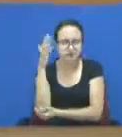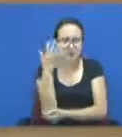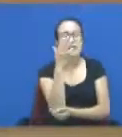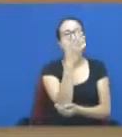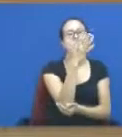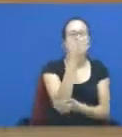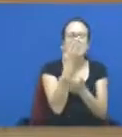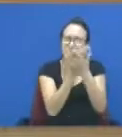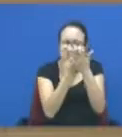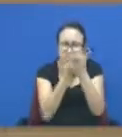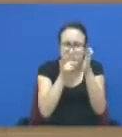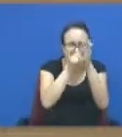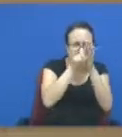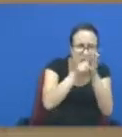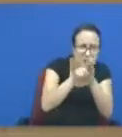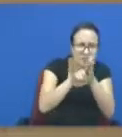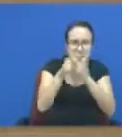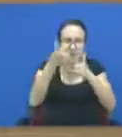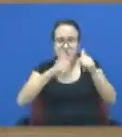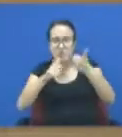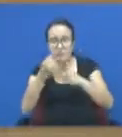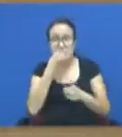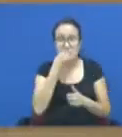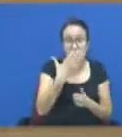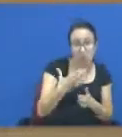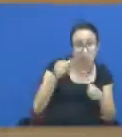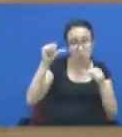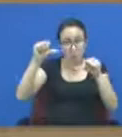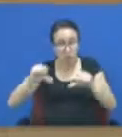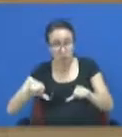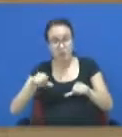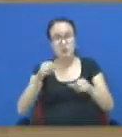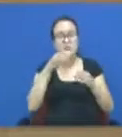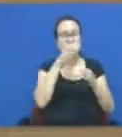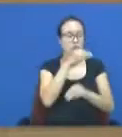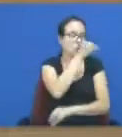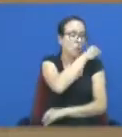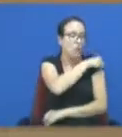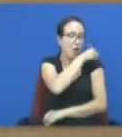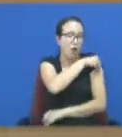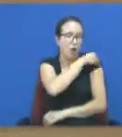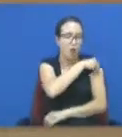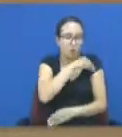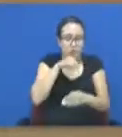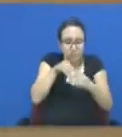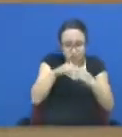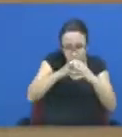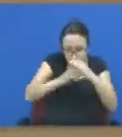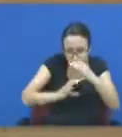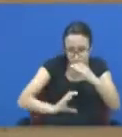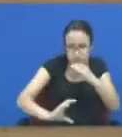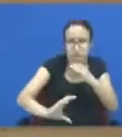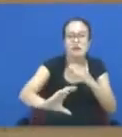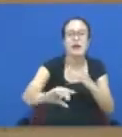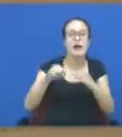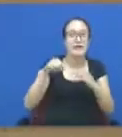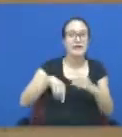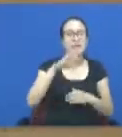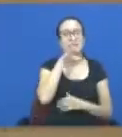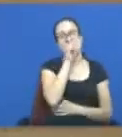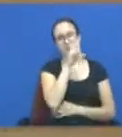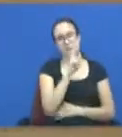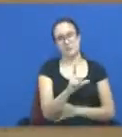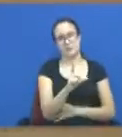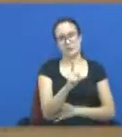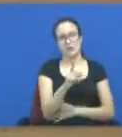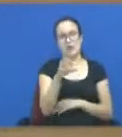de duto viário do etanol no município de Limeira, conforme a Resolução 580 de 2014. O projeto está em